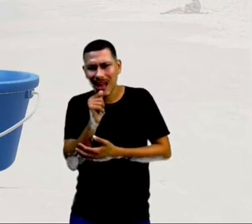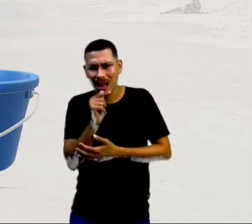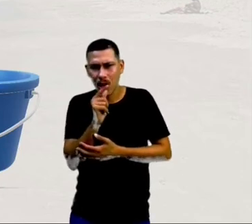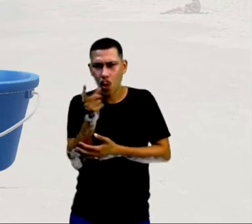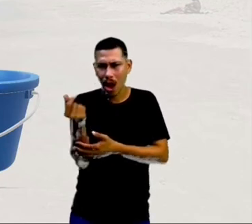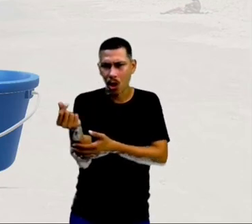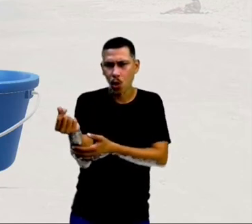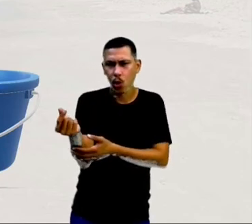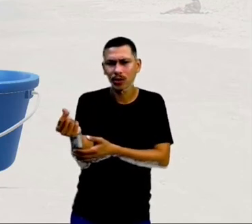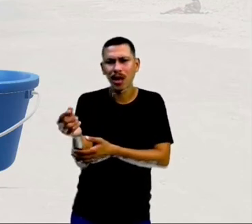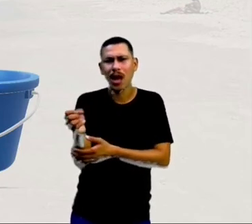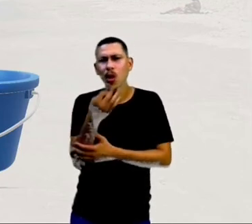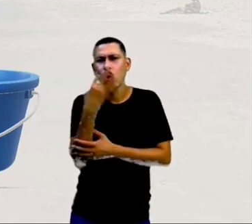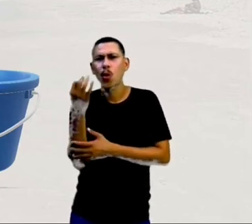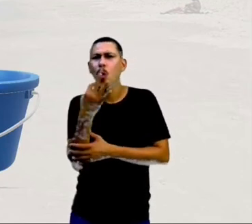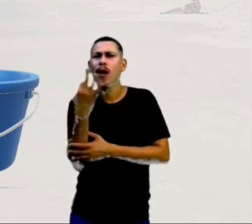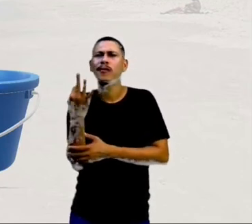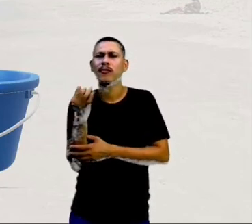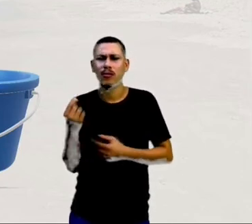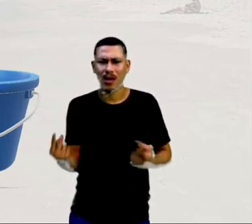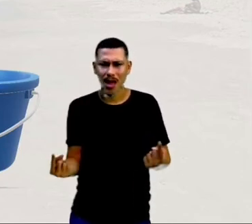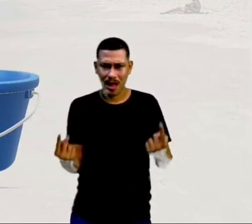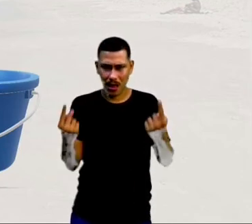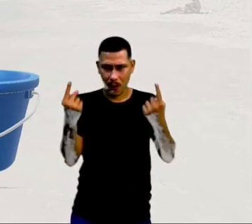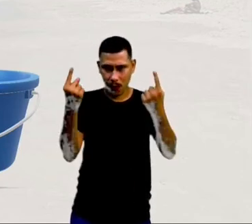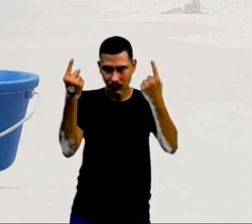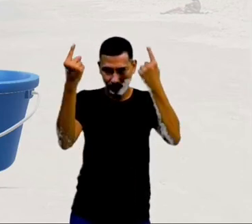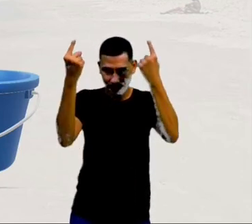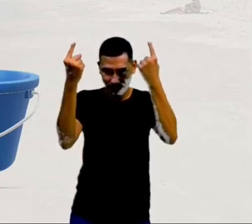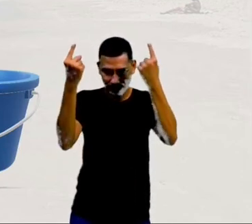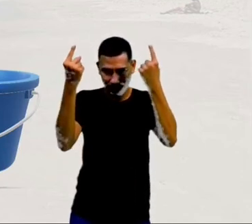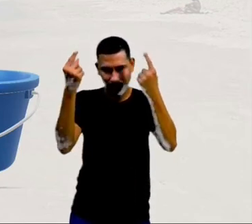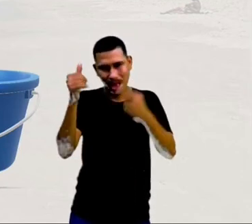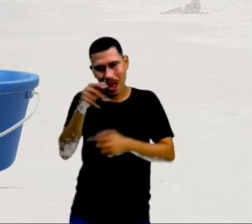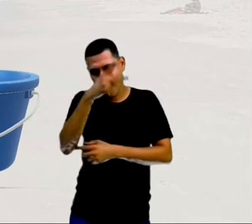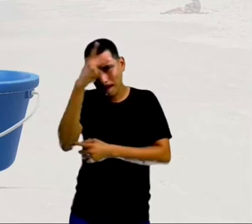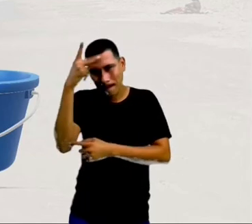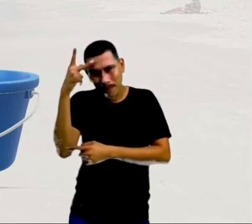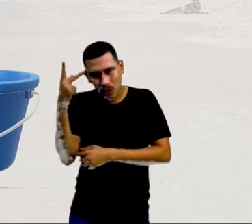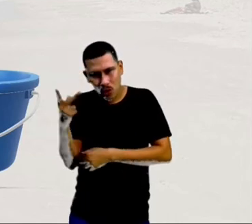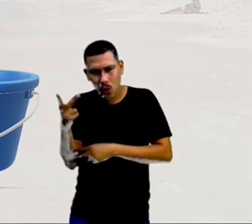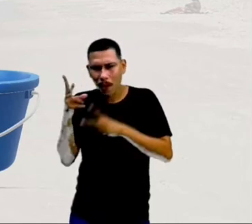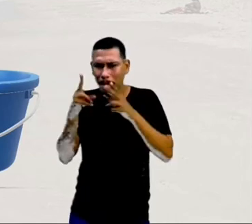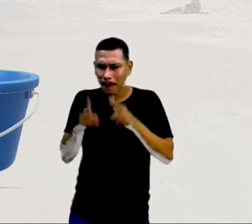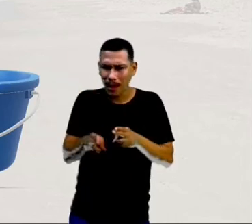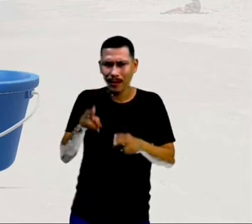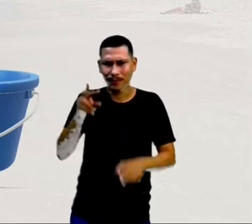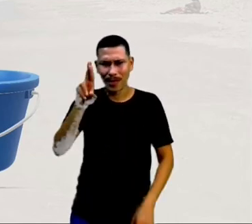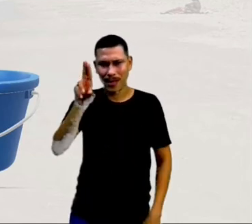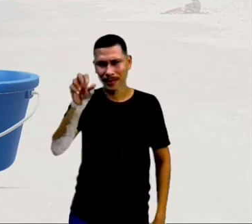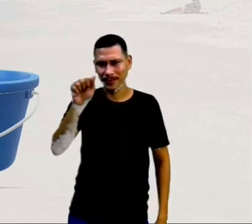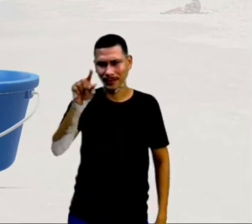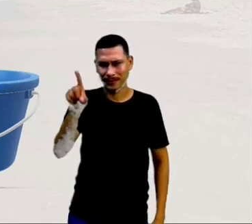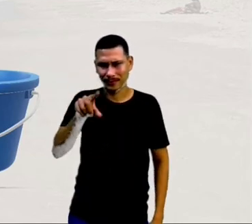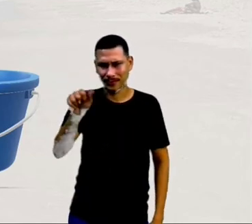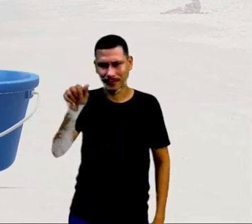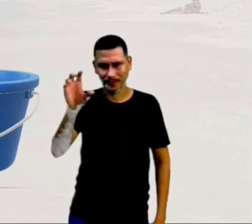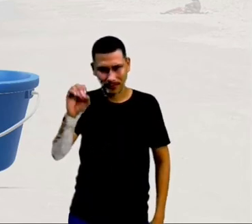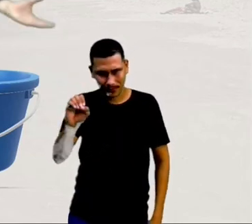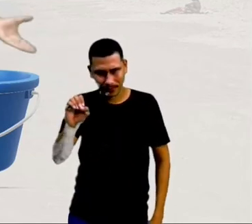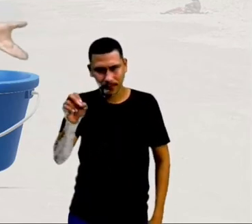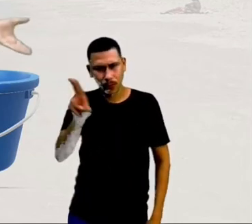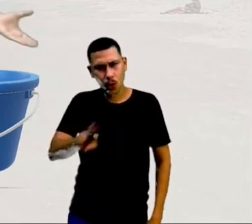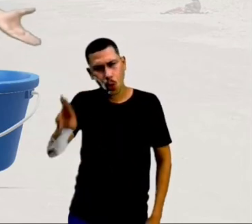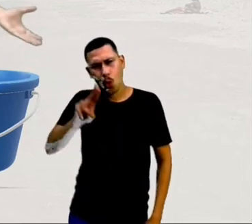se houver o mesmo consumo, ou seja, se tiver a mesma razão de consumo,